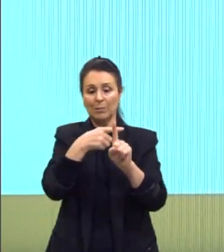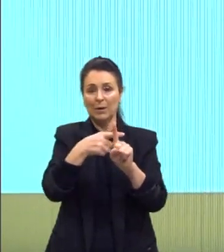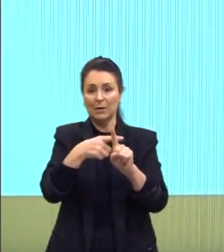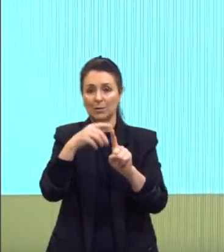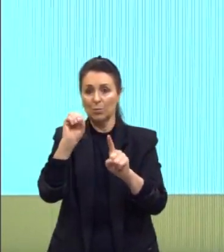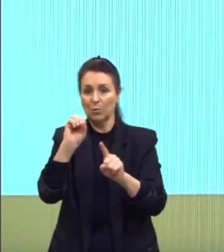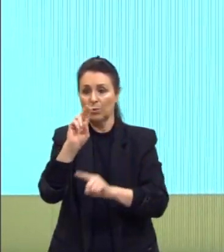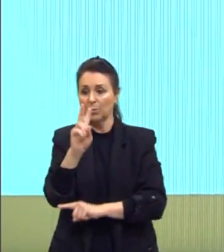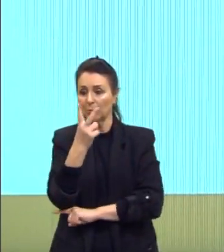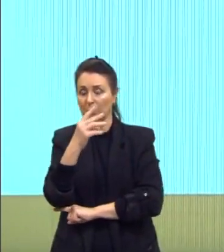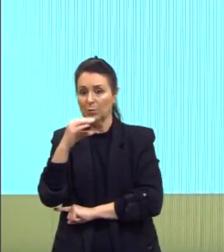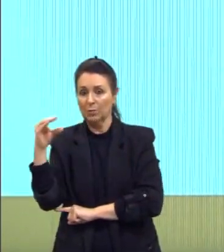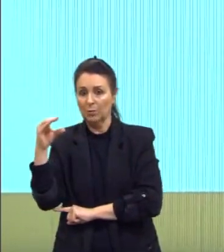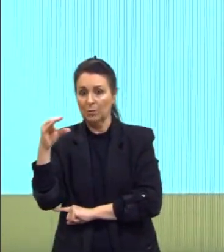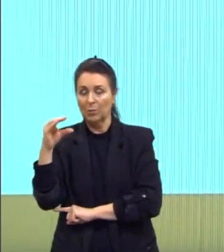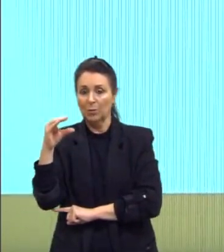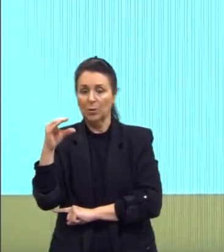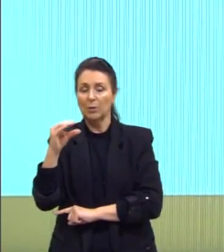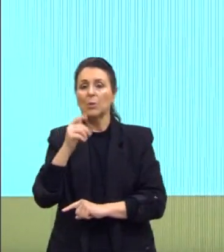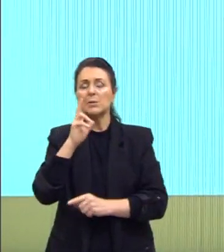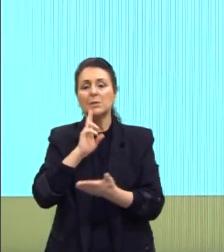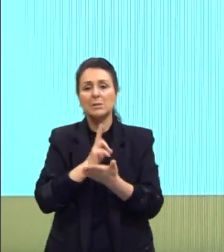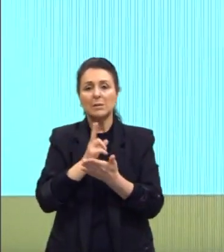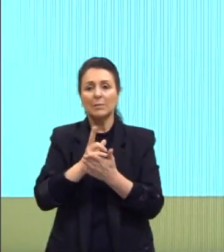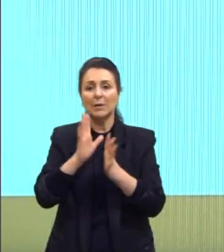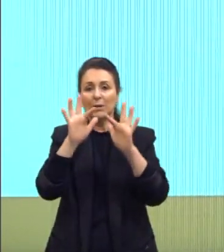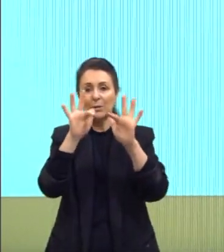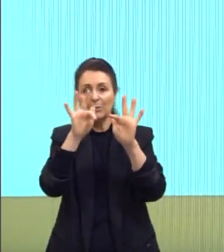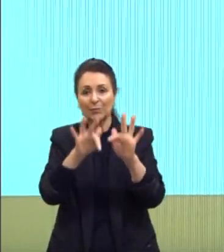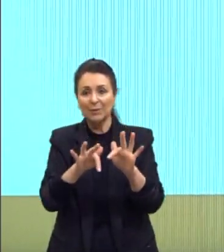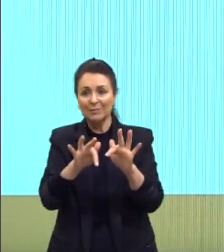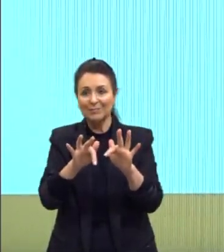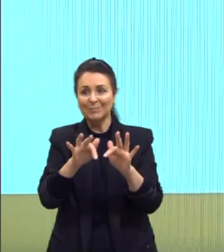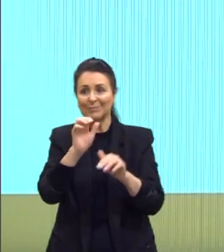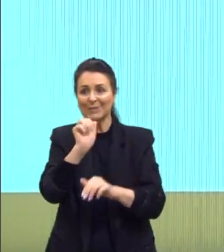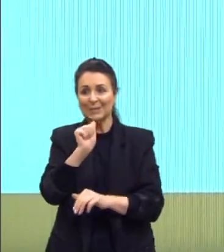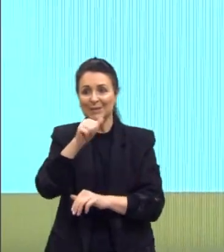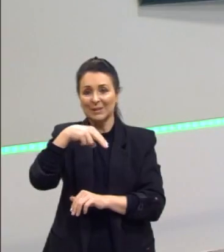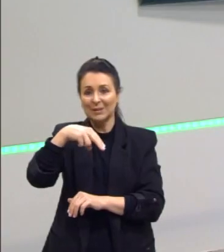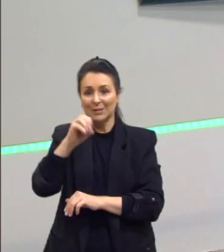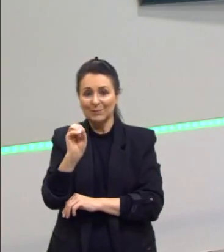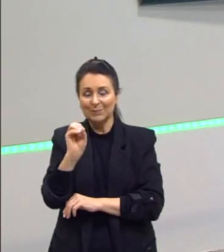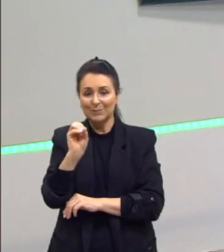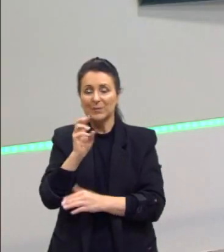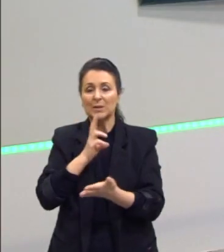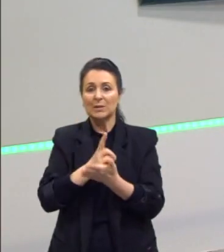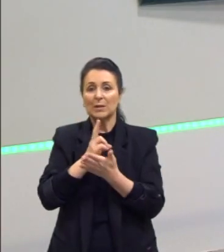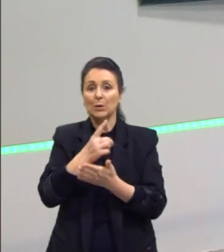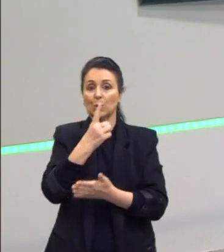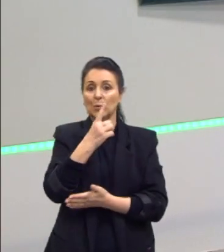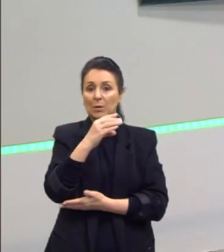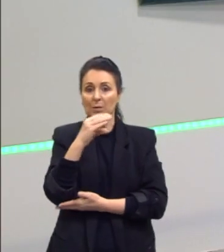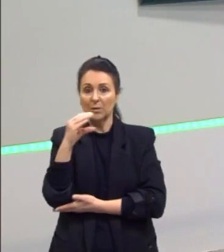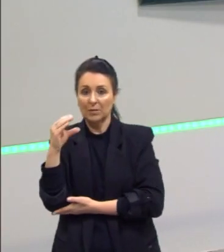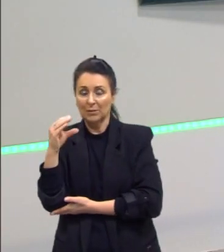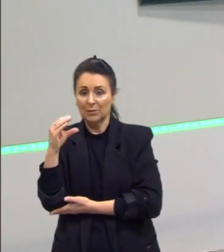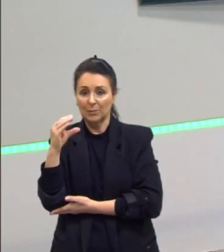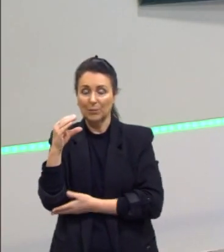então usar o que anos eles se eu terminar com ano tá só tenho um carbono